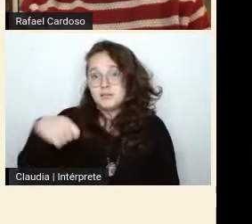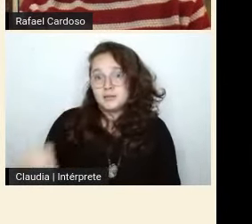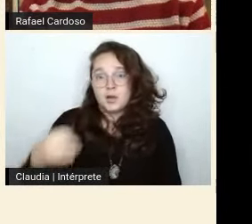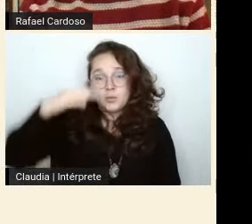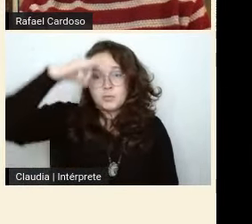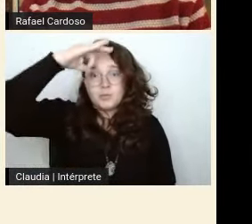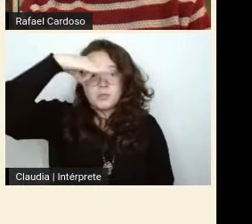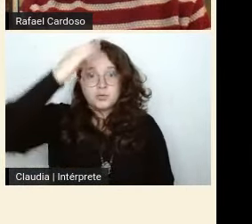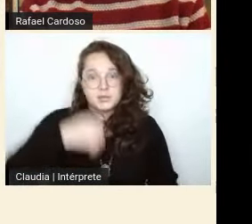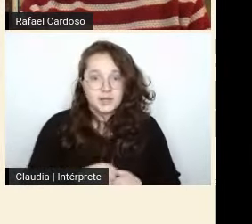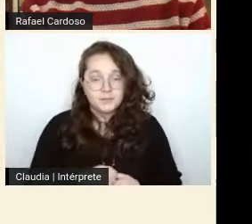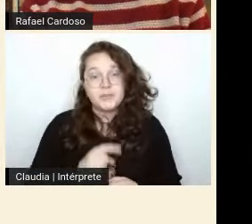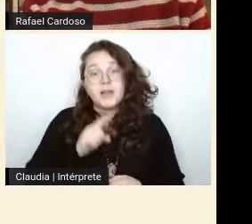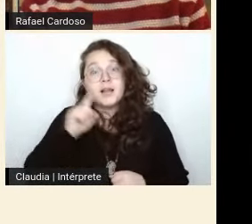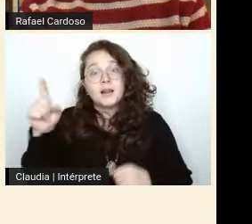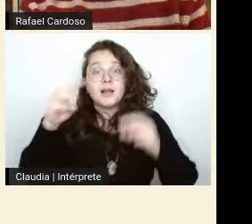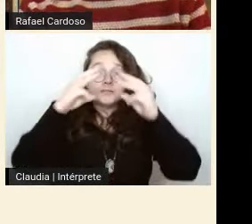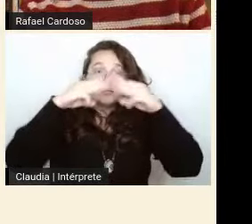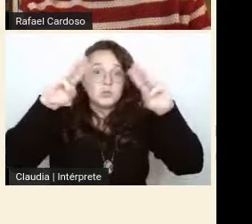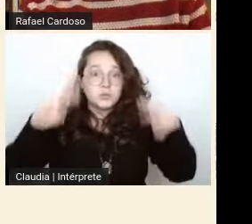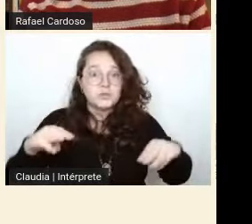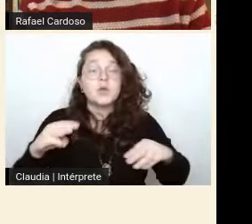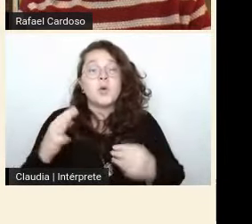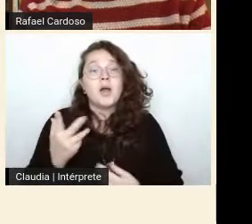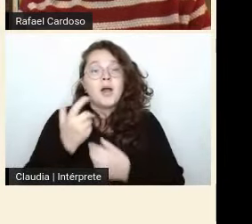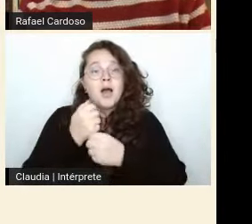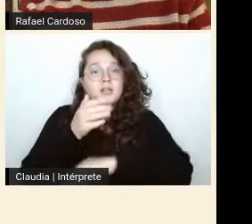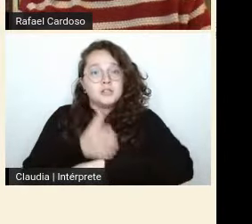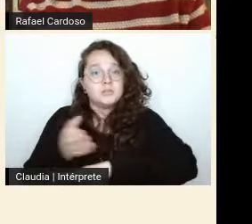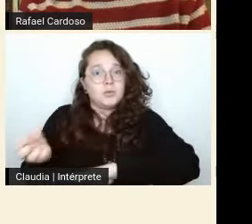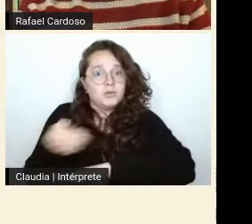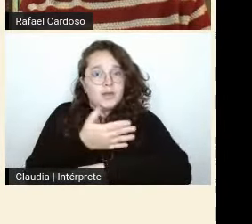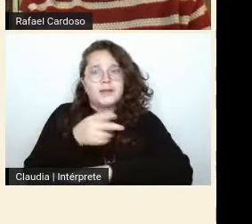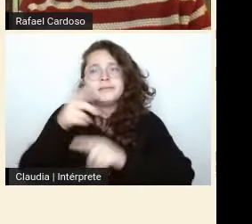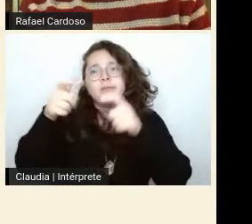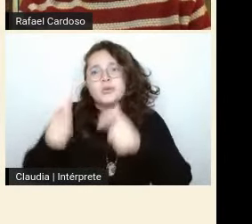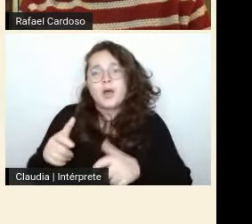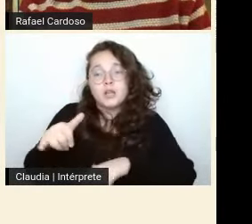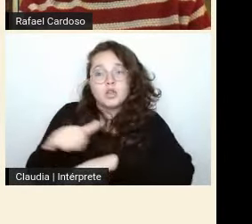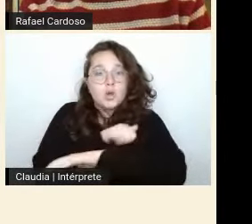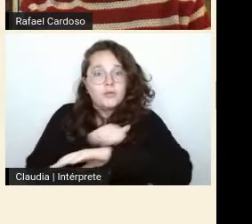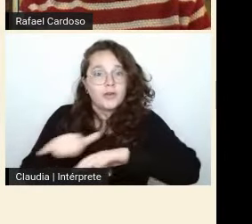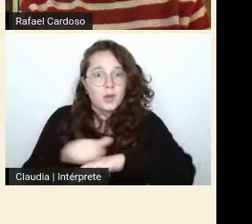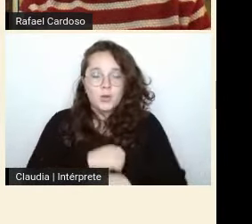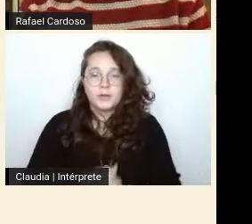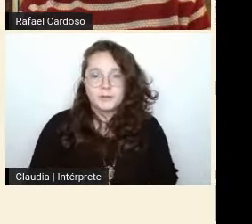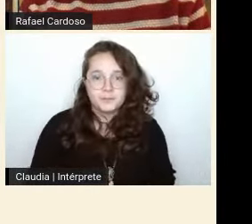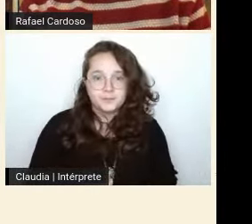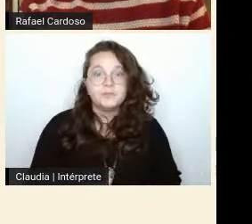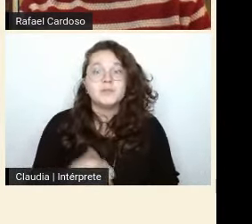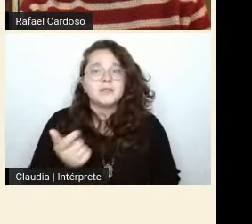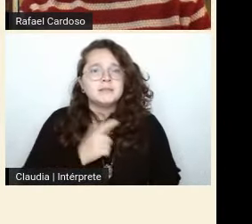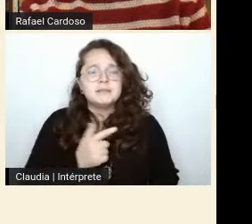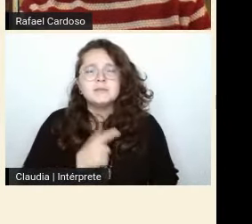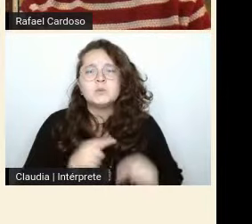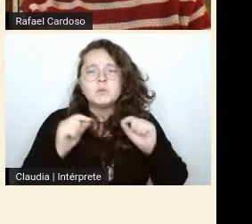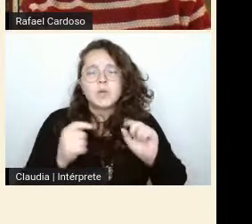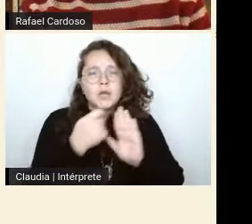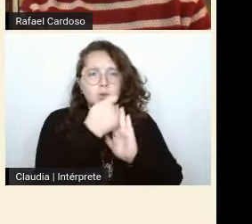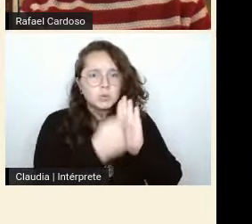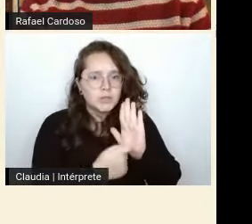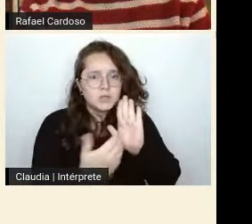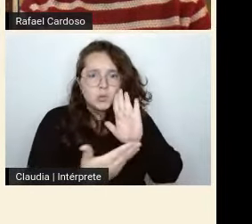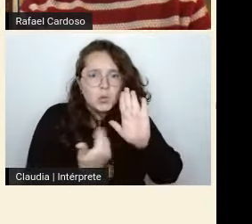título Portinari of Brazil. No catálogo, um texto do historiador americano Robert C. Smith